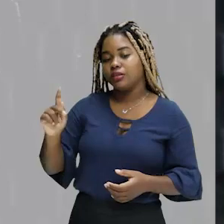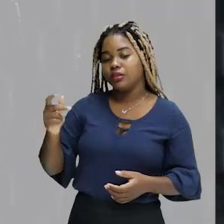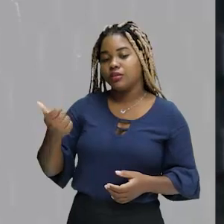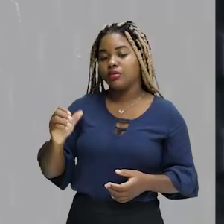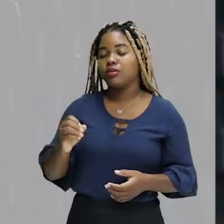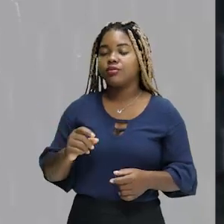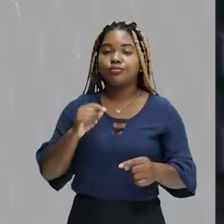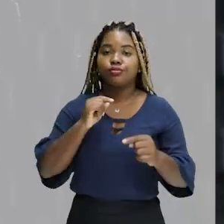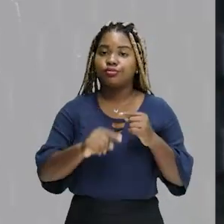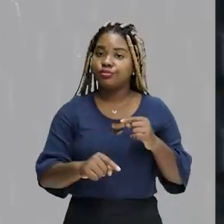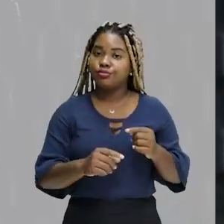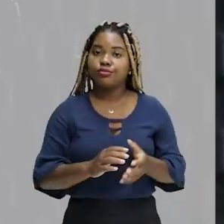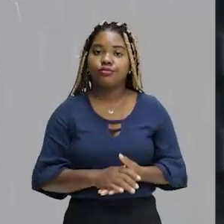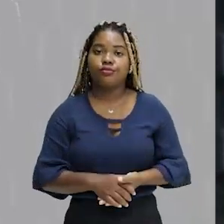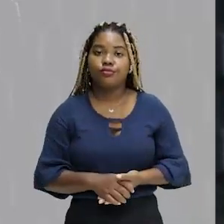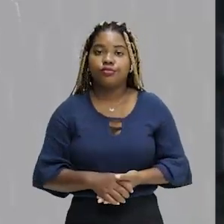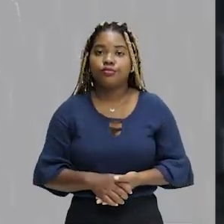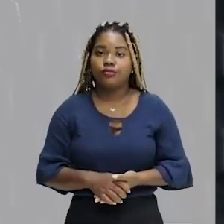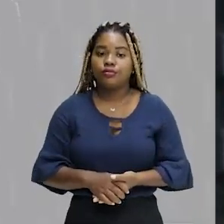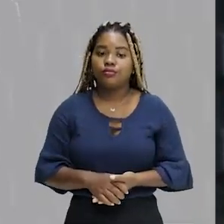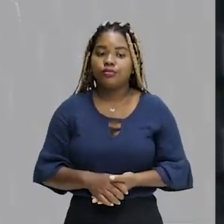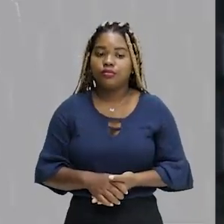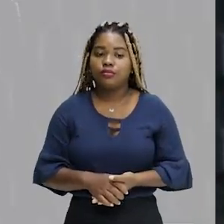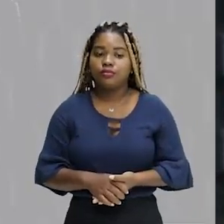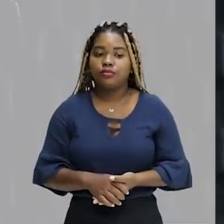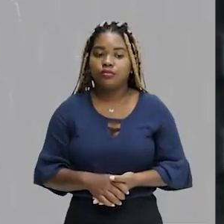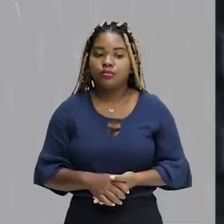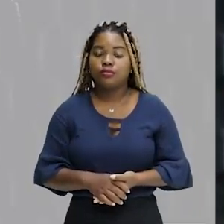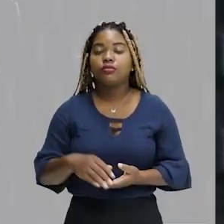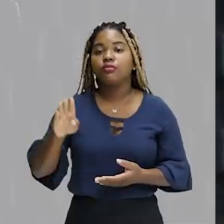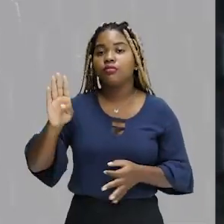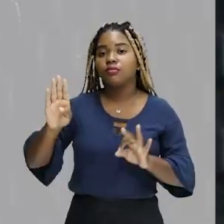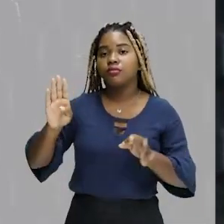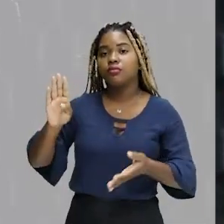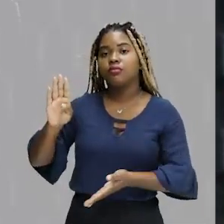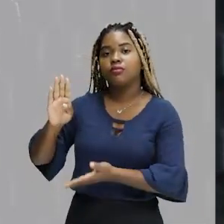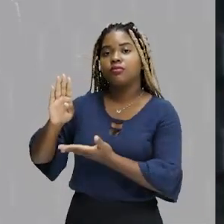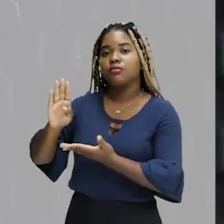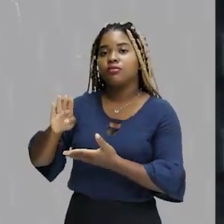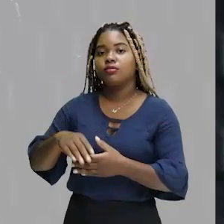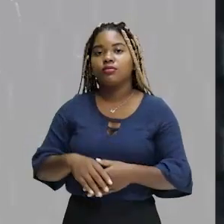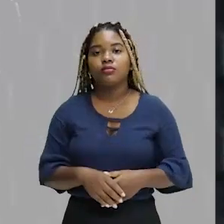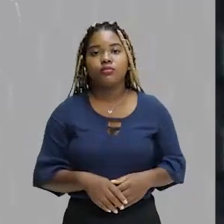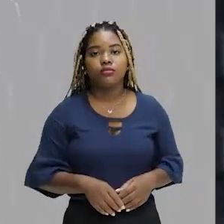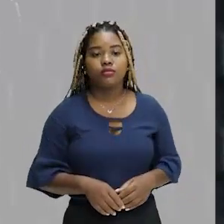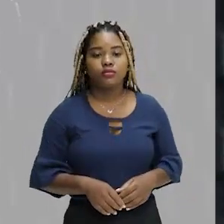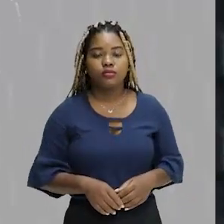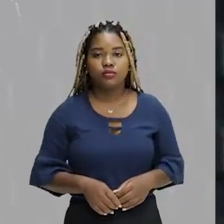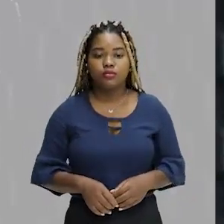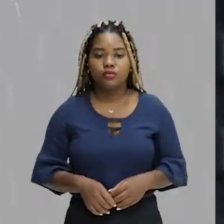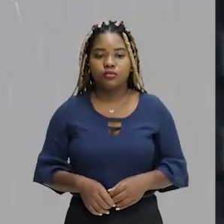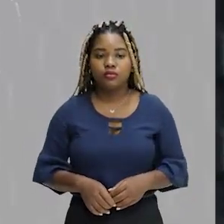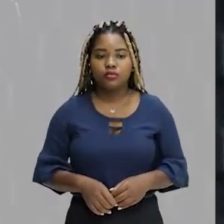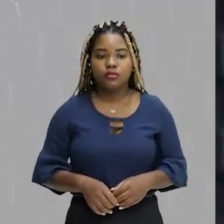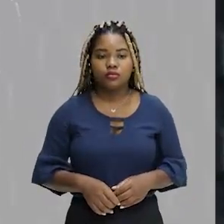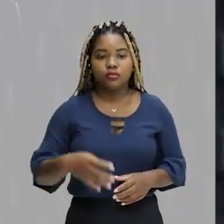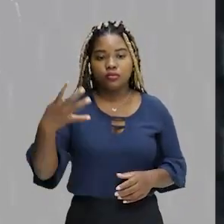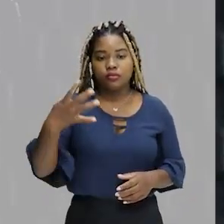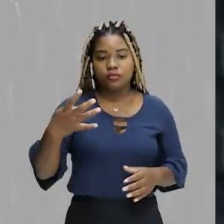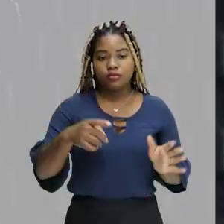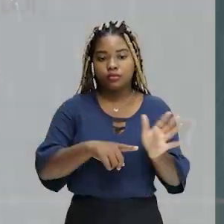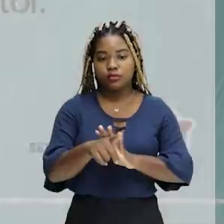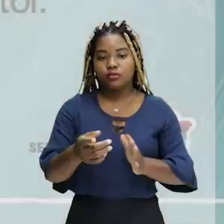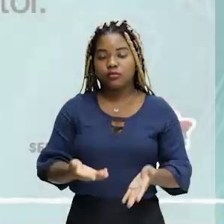bate. Então, eles não são isômeros. Beleza? A alternativa correta, a letra B. Mais uma questão, turma.